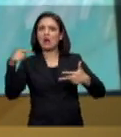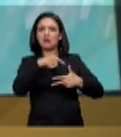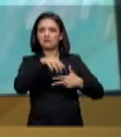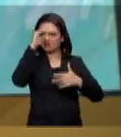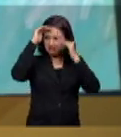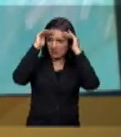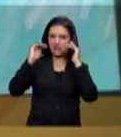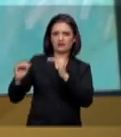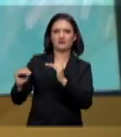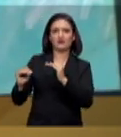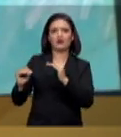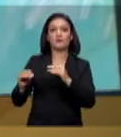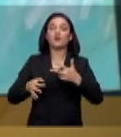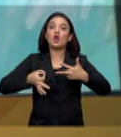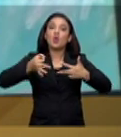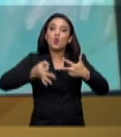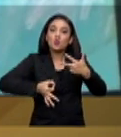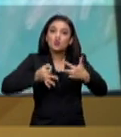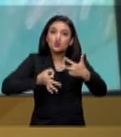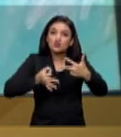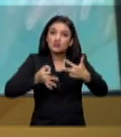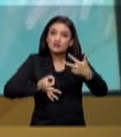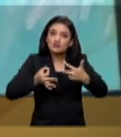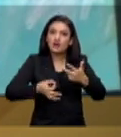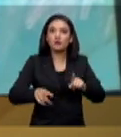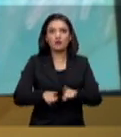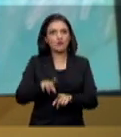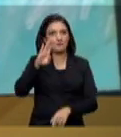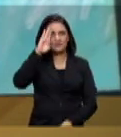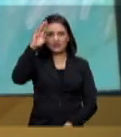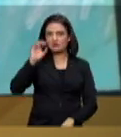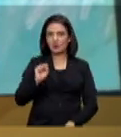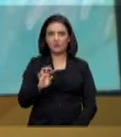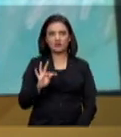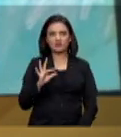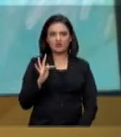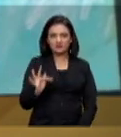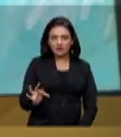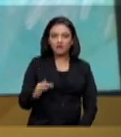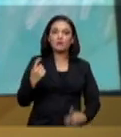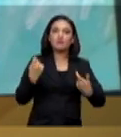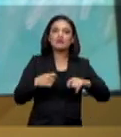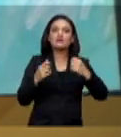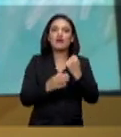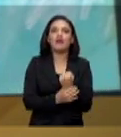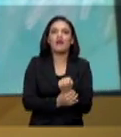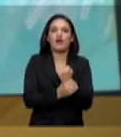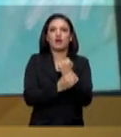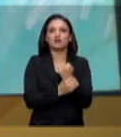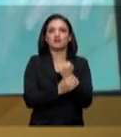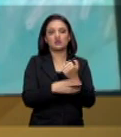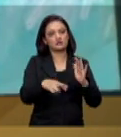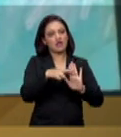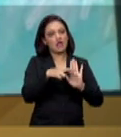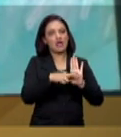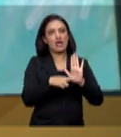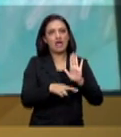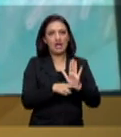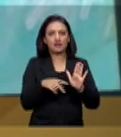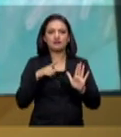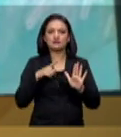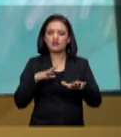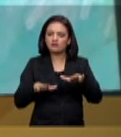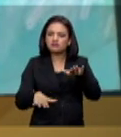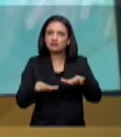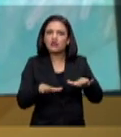Poder Judiciário, especialmente à Corte Constitucional, como o STF, garantir o equilíbrio das normas. E cabe ao